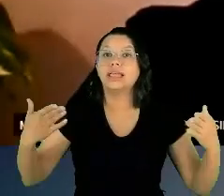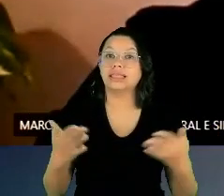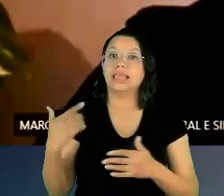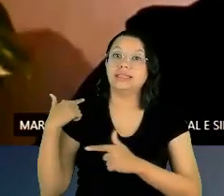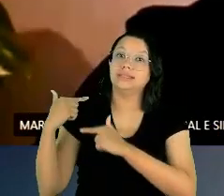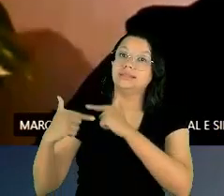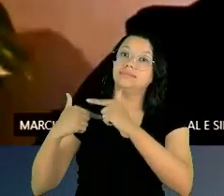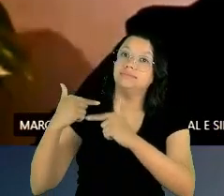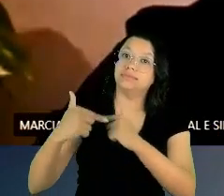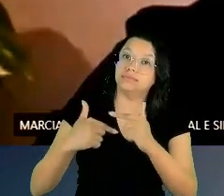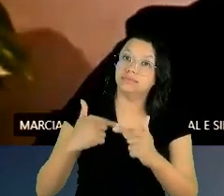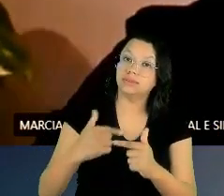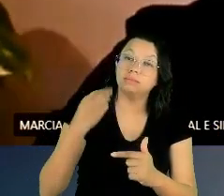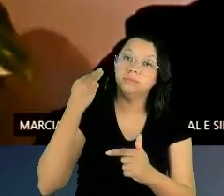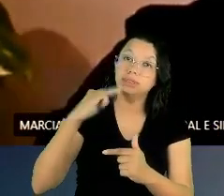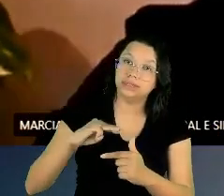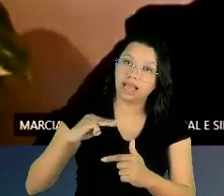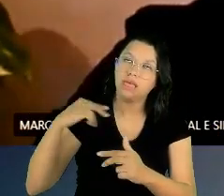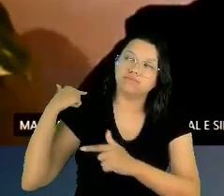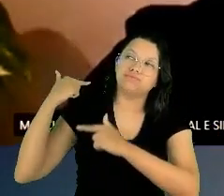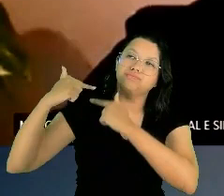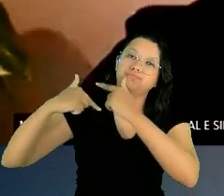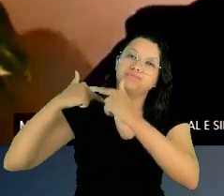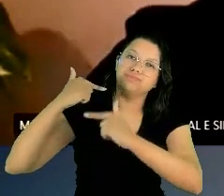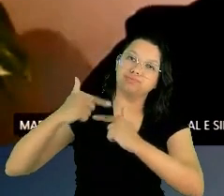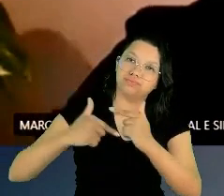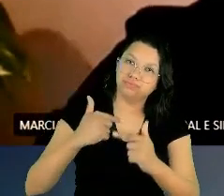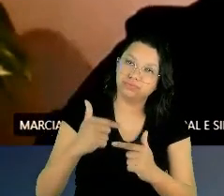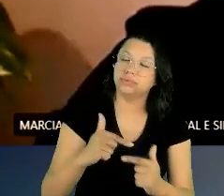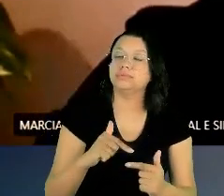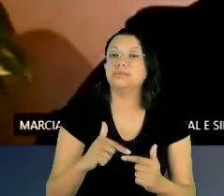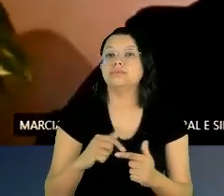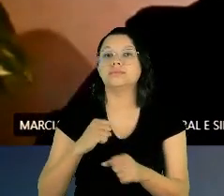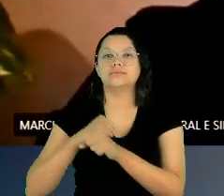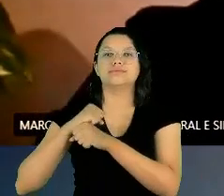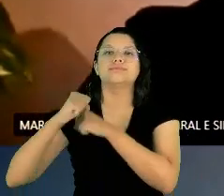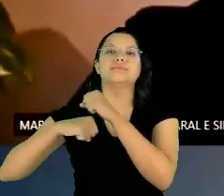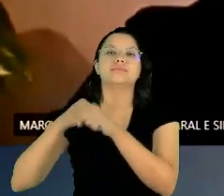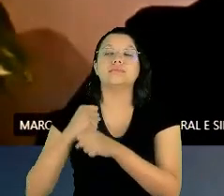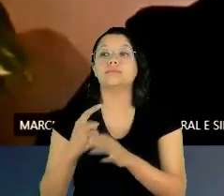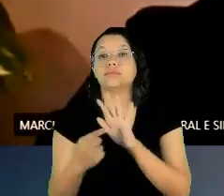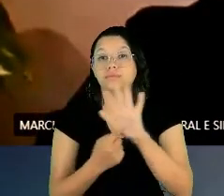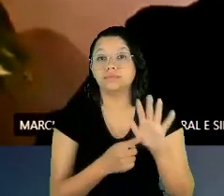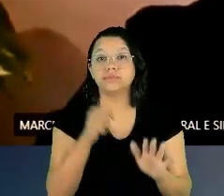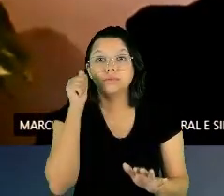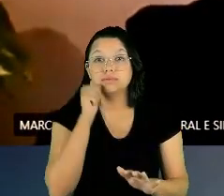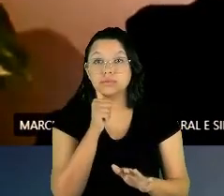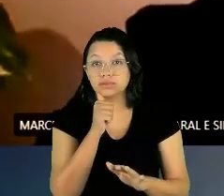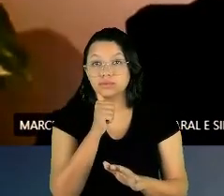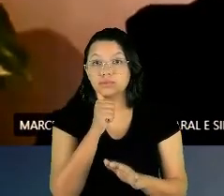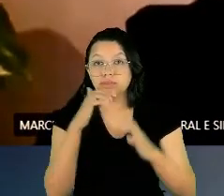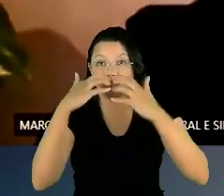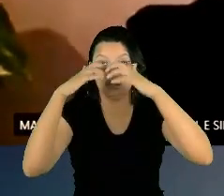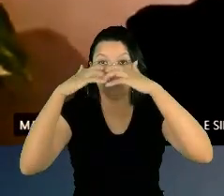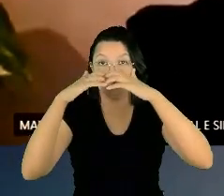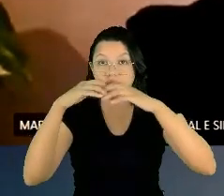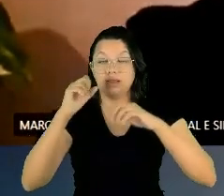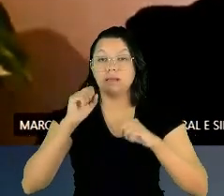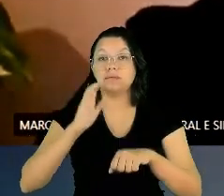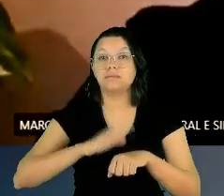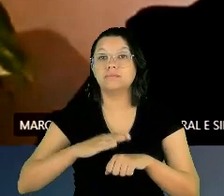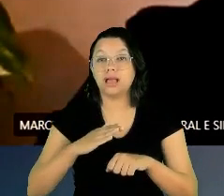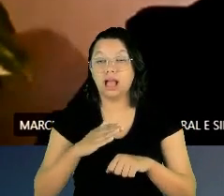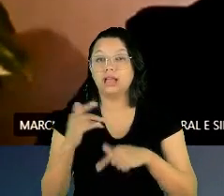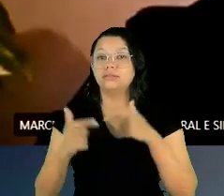hoje. É dessa história aí, dos nossos milhares de anos de evolução. E os estudos mostram que o cérebro da mulher, ele é